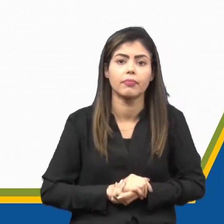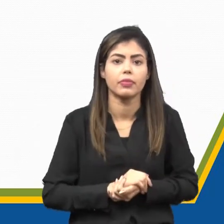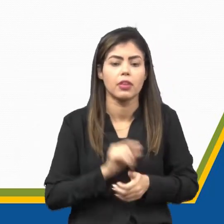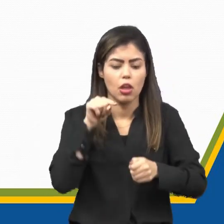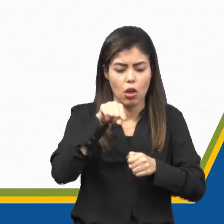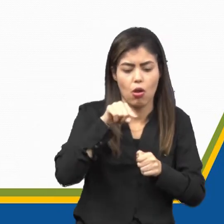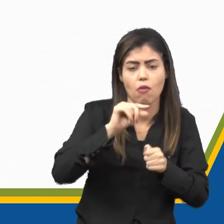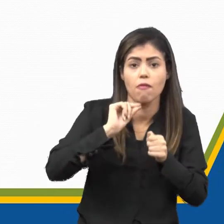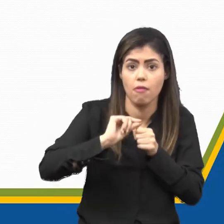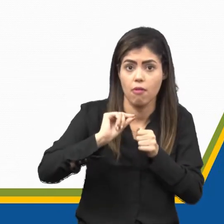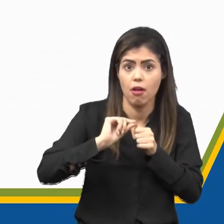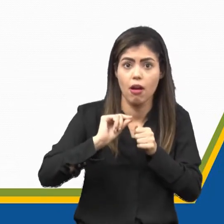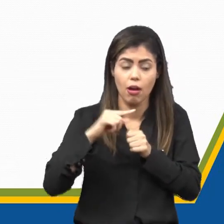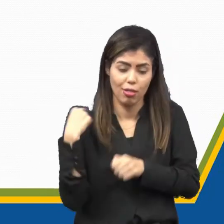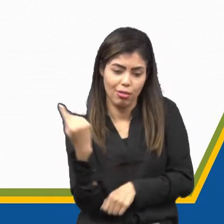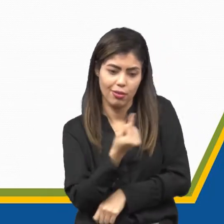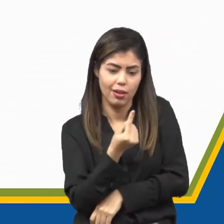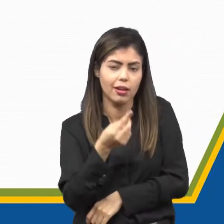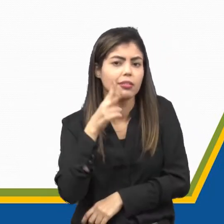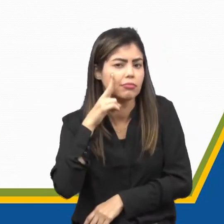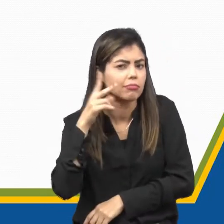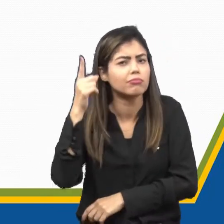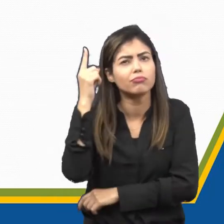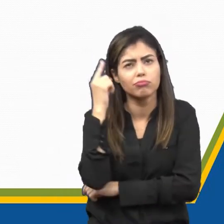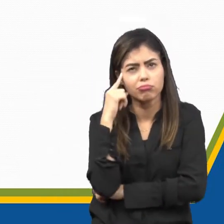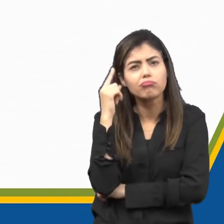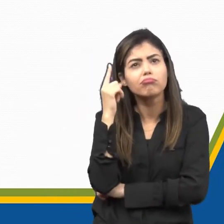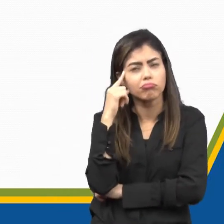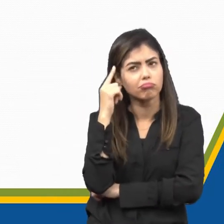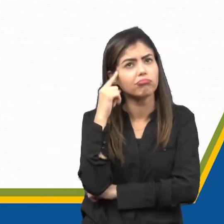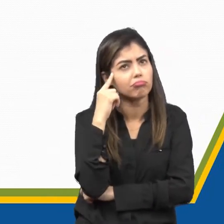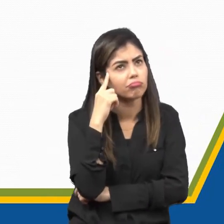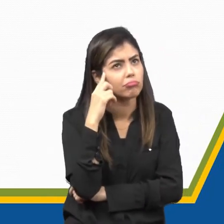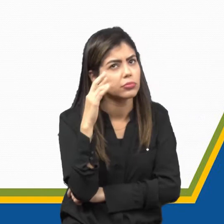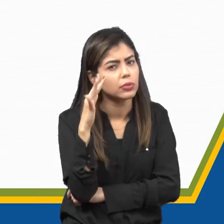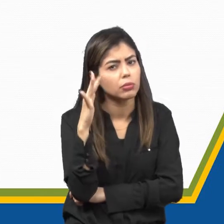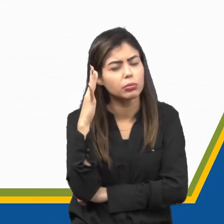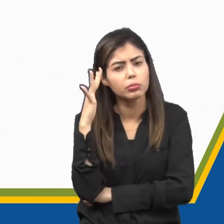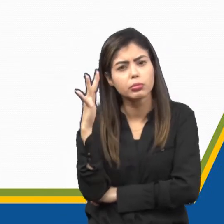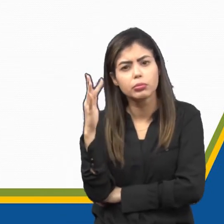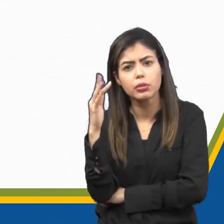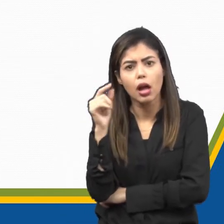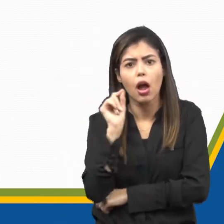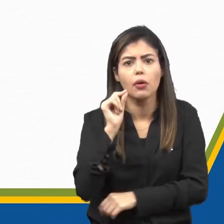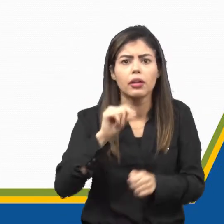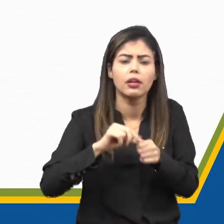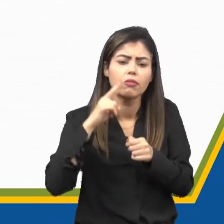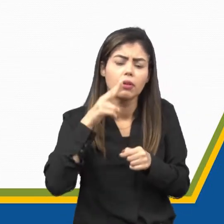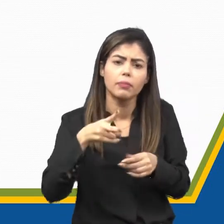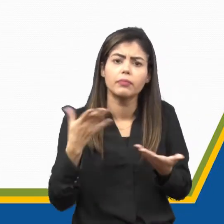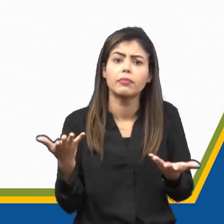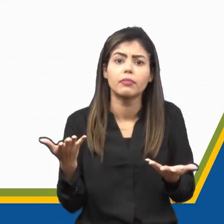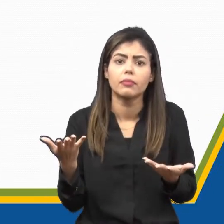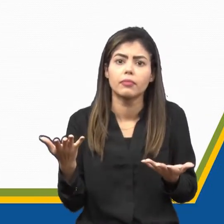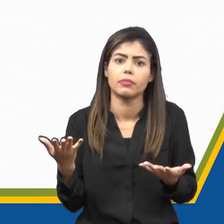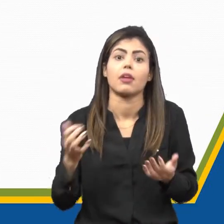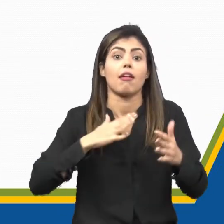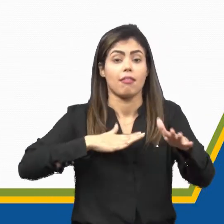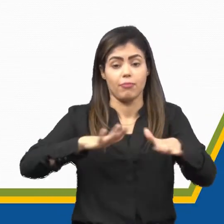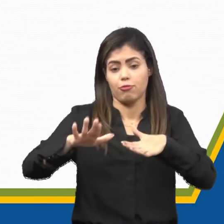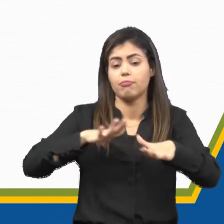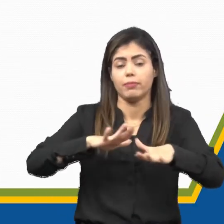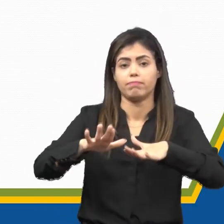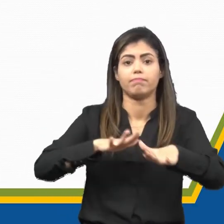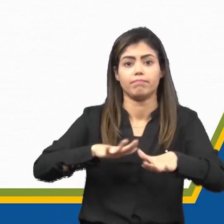isso faz com que a gente comece a pensar alguma coisa sobre essa imagem. E o que é que nós vemos? Mais uma vez,